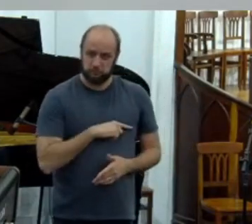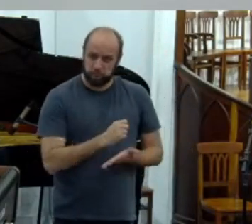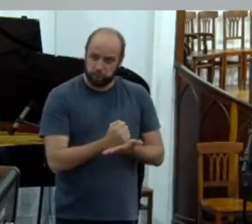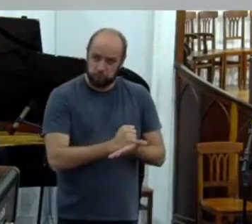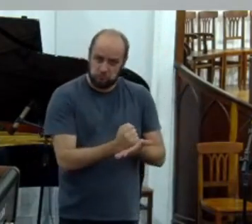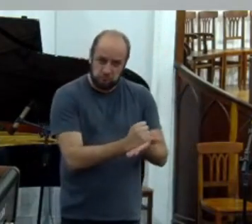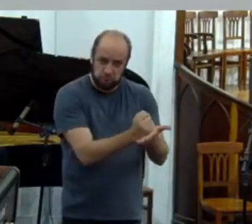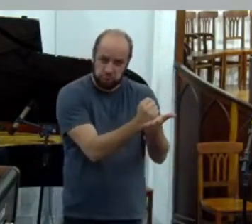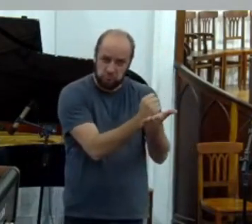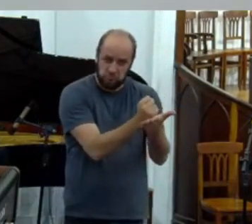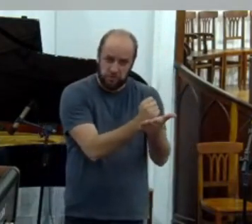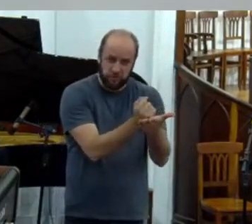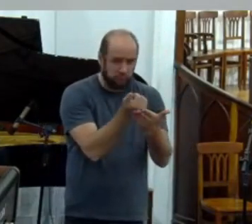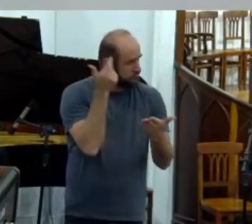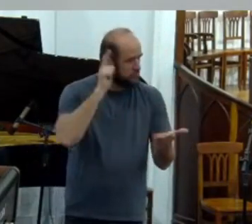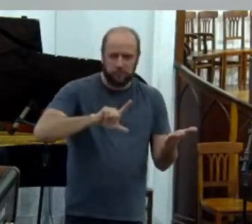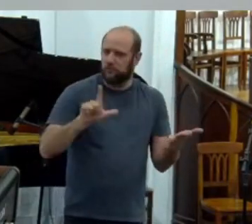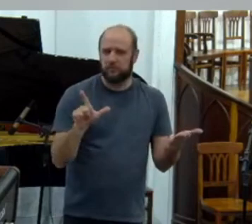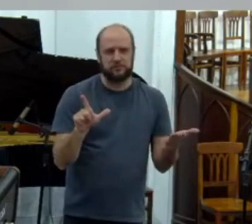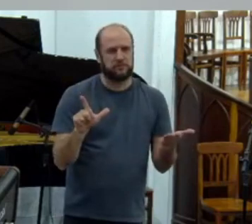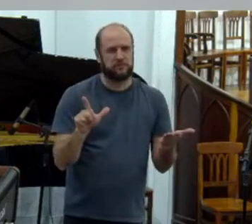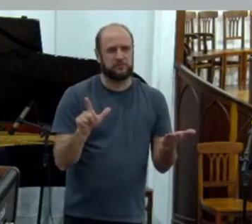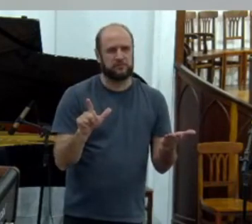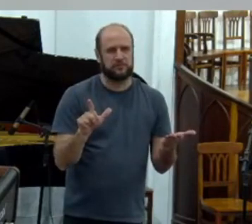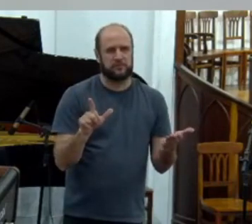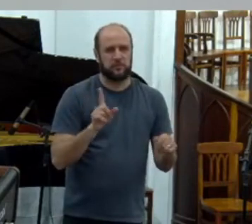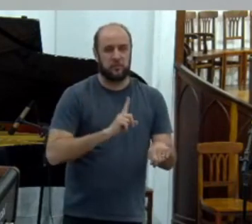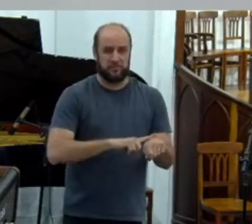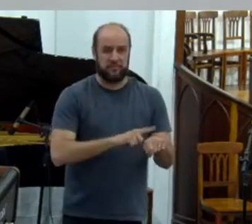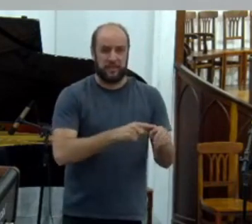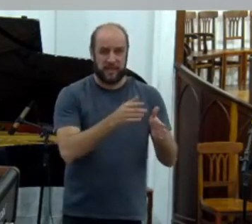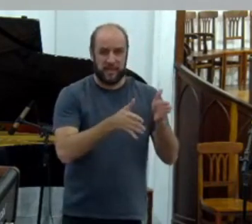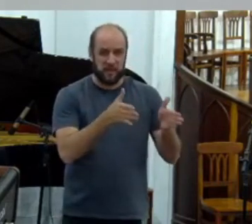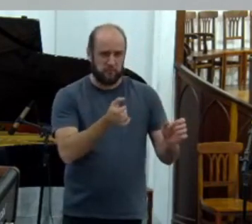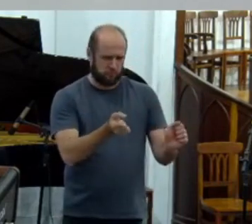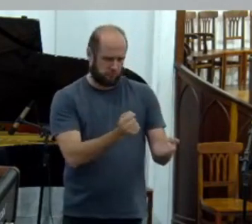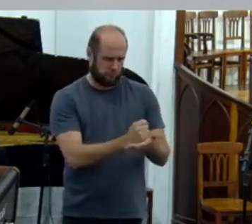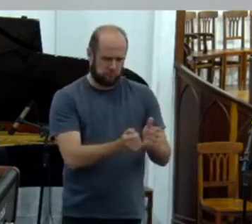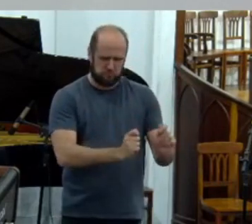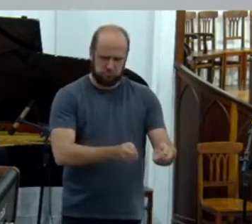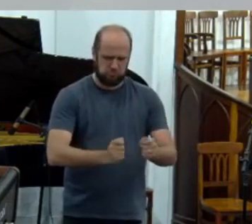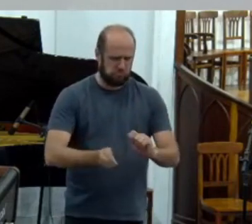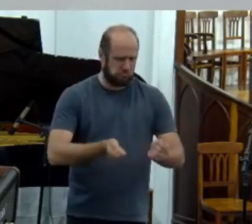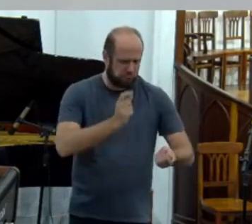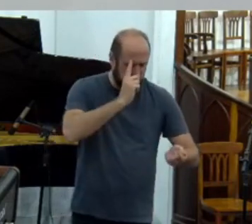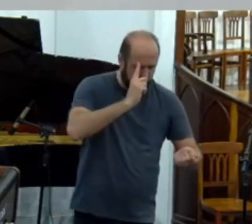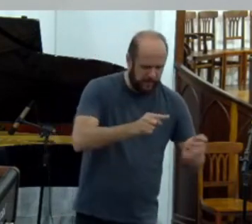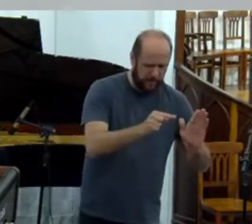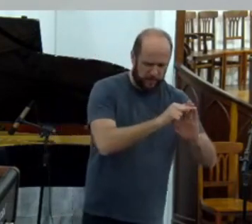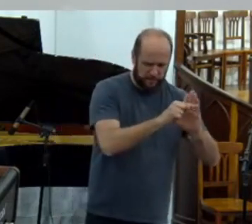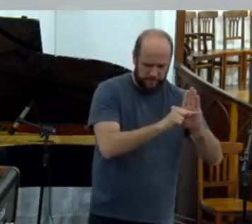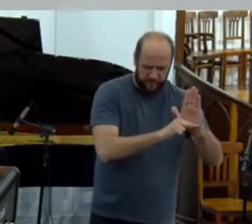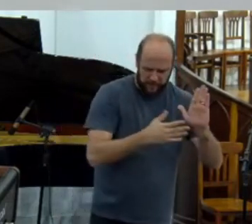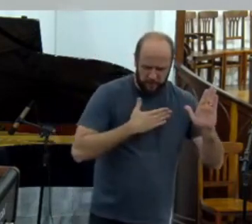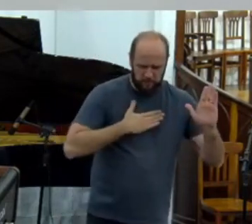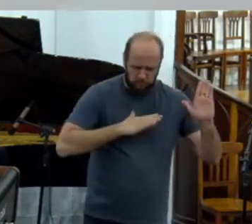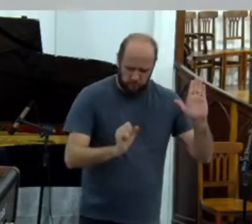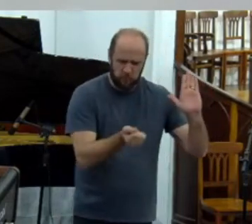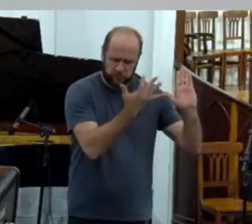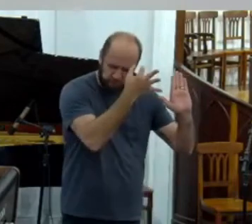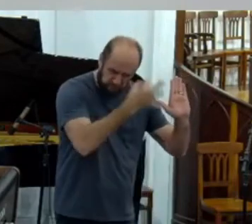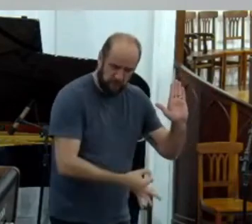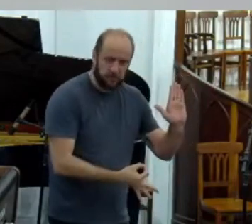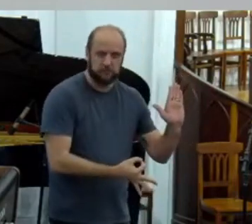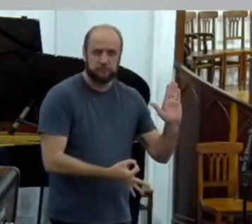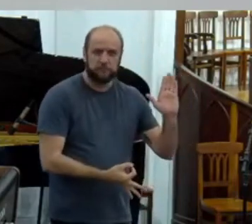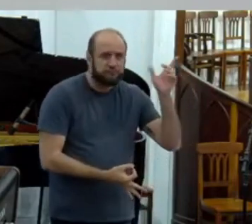nossas mãos. Nós não conseguimos controlar as obras de nosso tempo e dizer exatamente como eu planejei, assim sucederá.